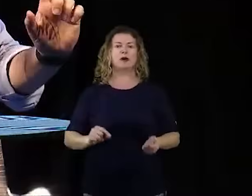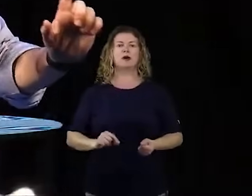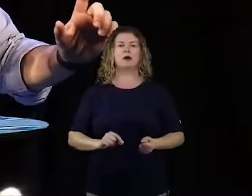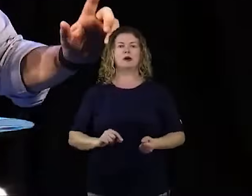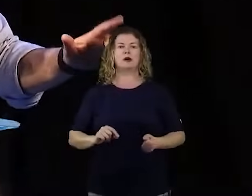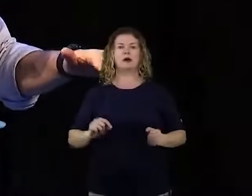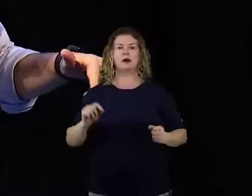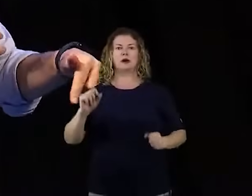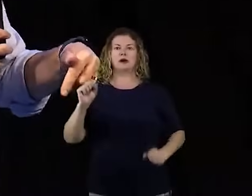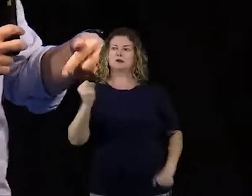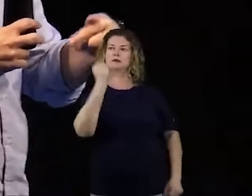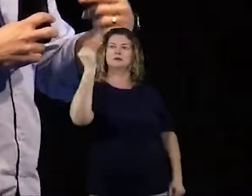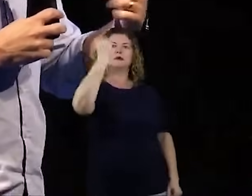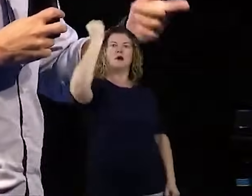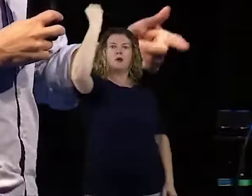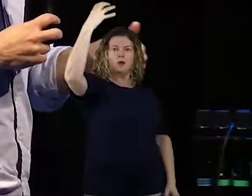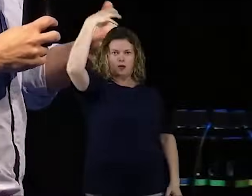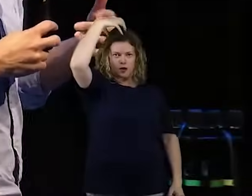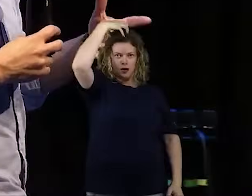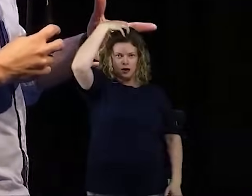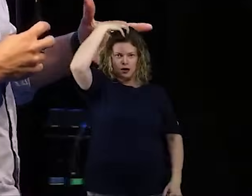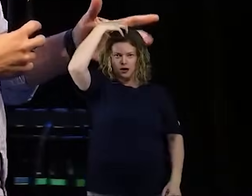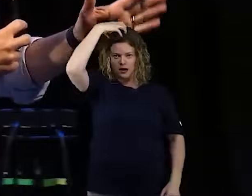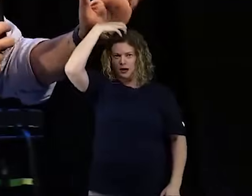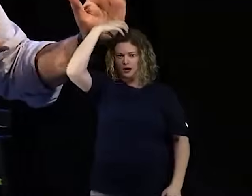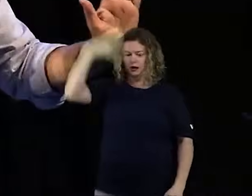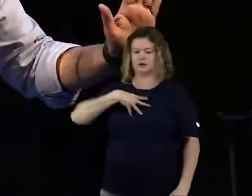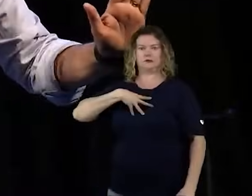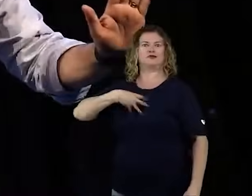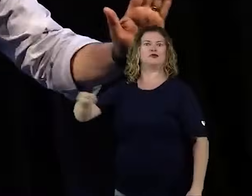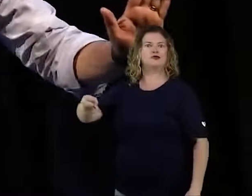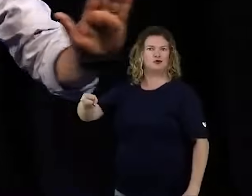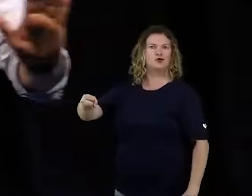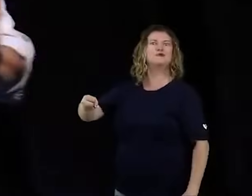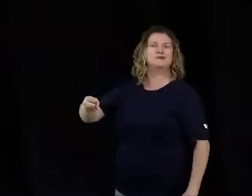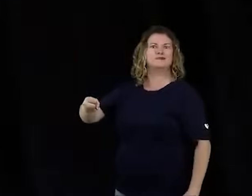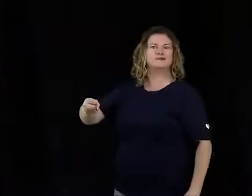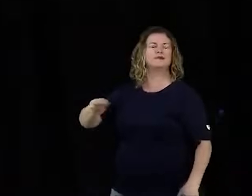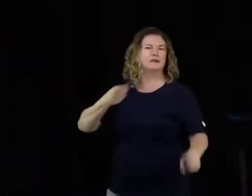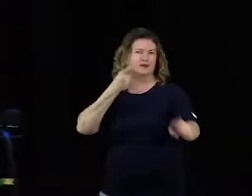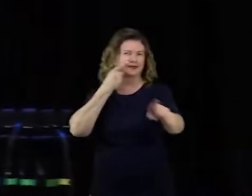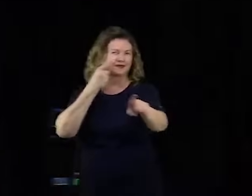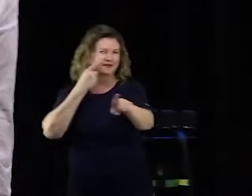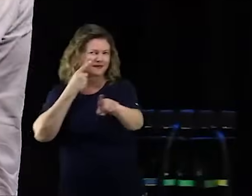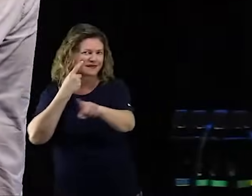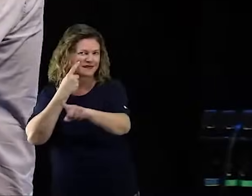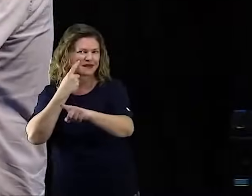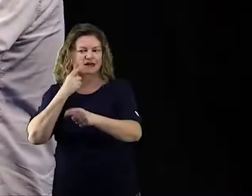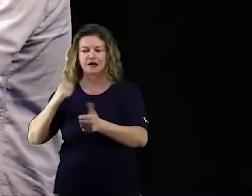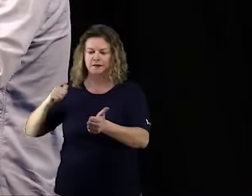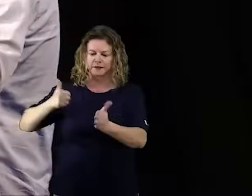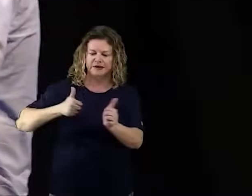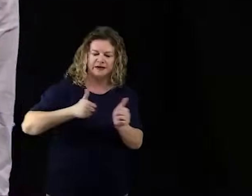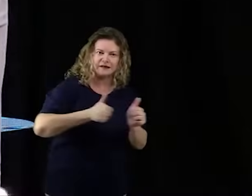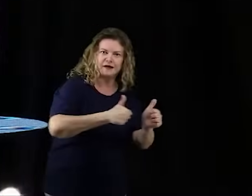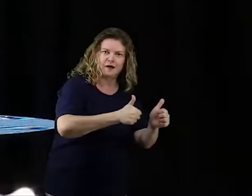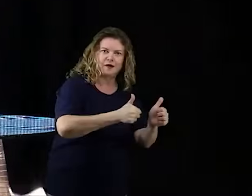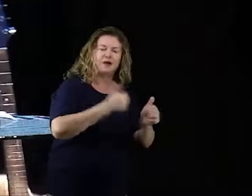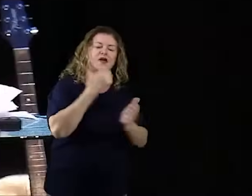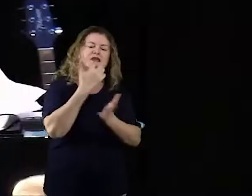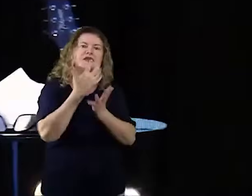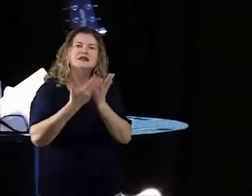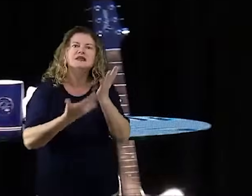Nós já vamos ver aqui a Perseguição do sangue inocente já vamos ver mas quando